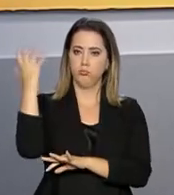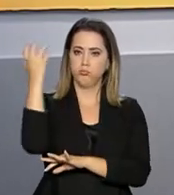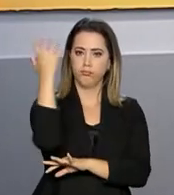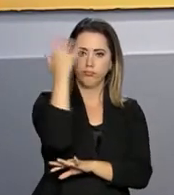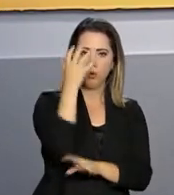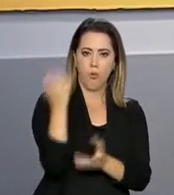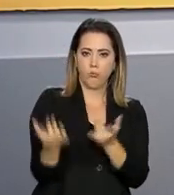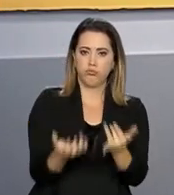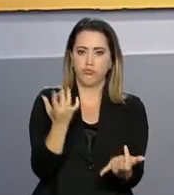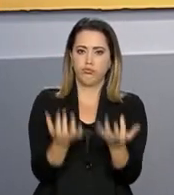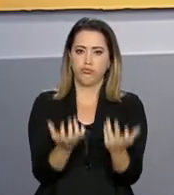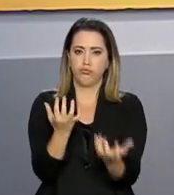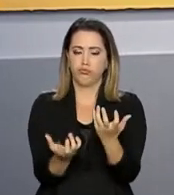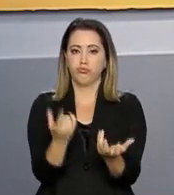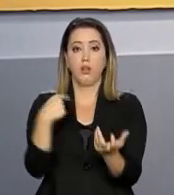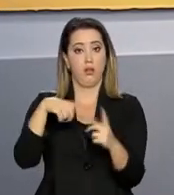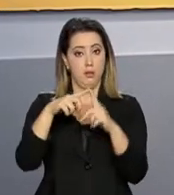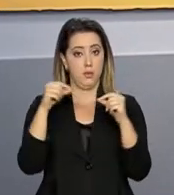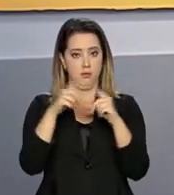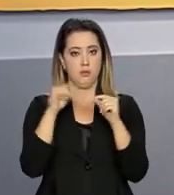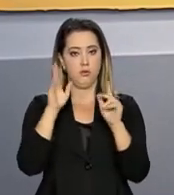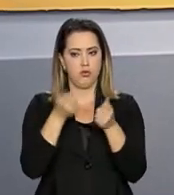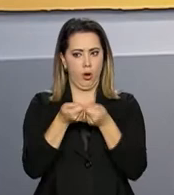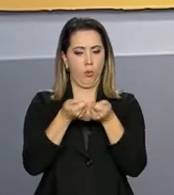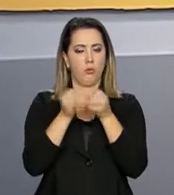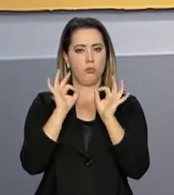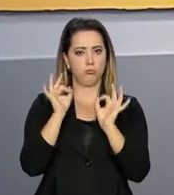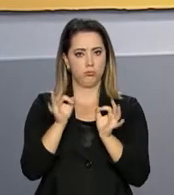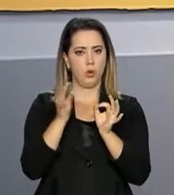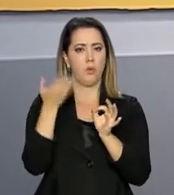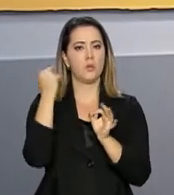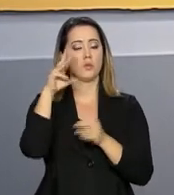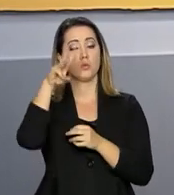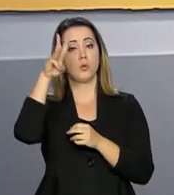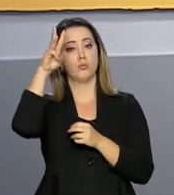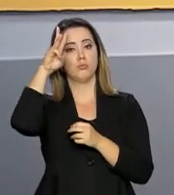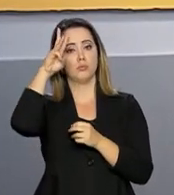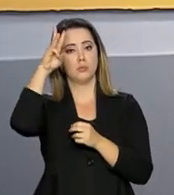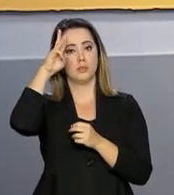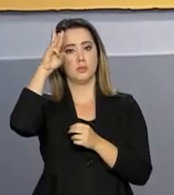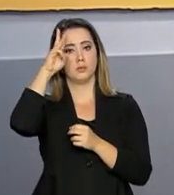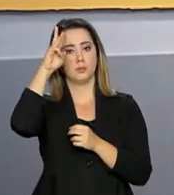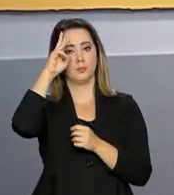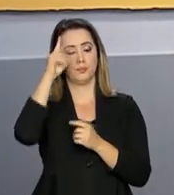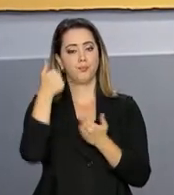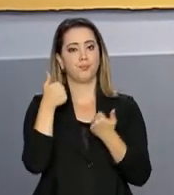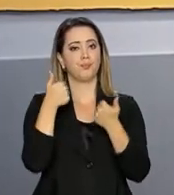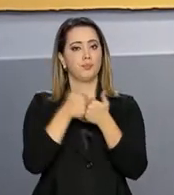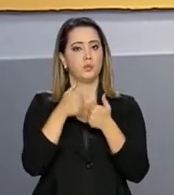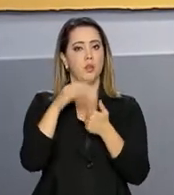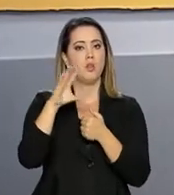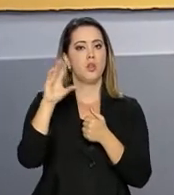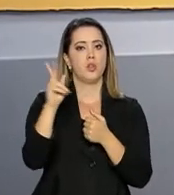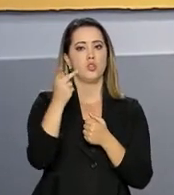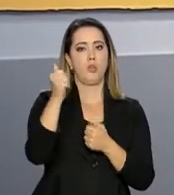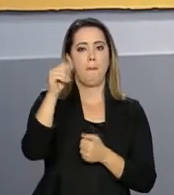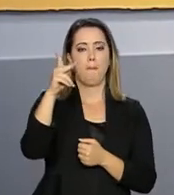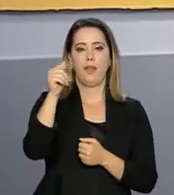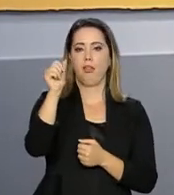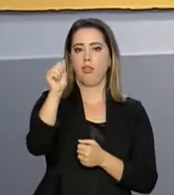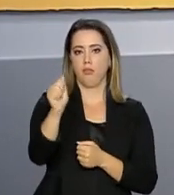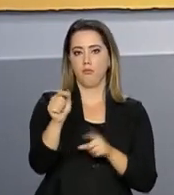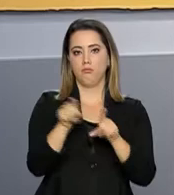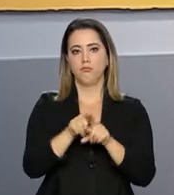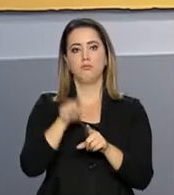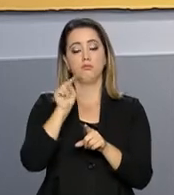nacional de brasília foi controlado o fogo começou na última terça feira na região da chapada imperial o instituto diz que as equipes